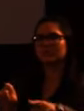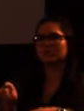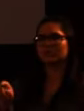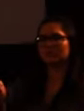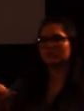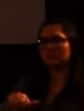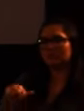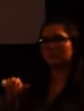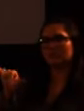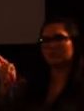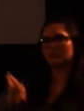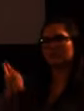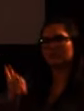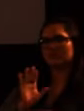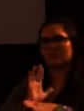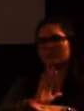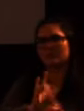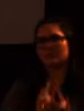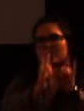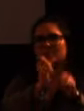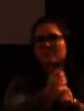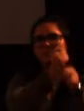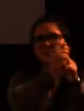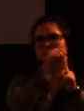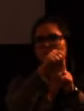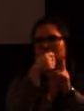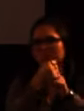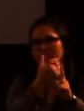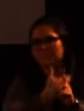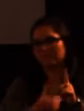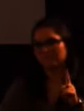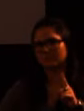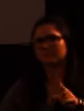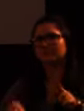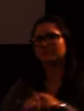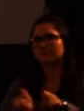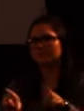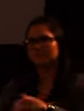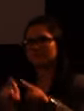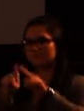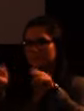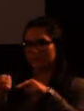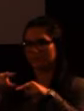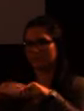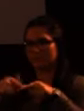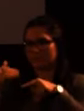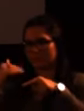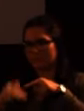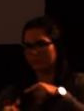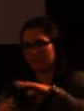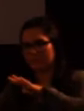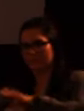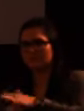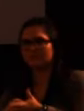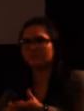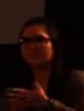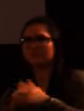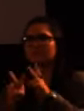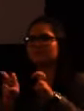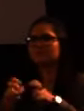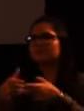unidade habitacional. Claro que dentro desse quadro existe ainda uma parte embaixo que prevê algumas